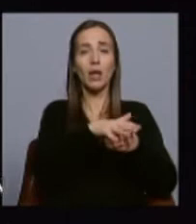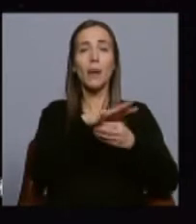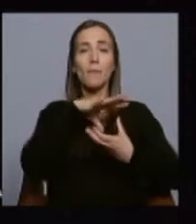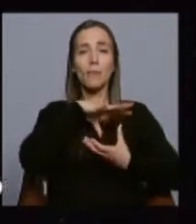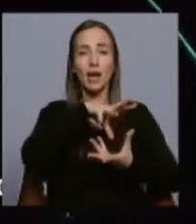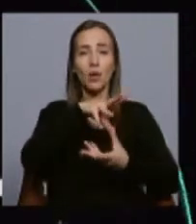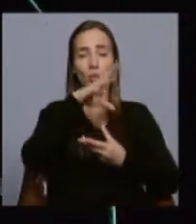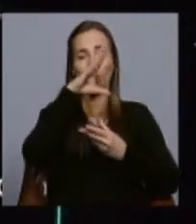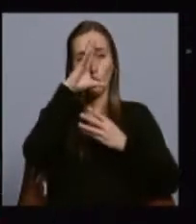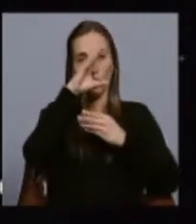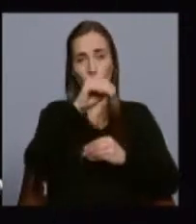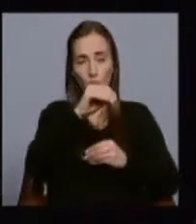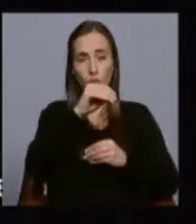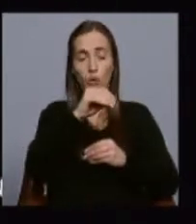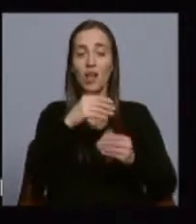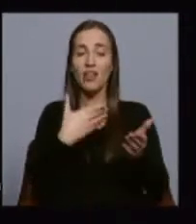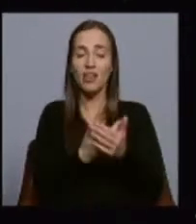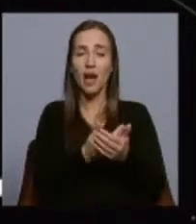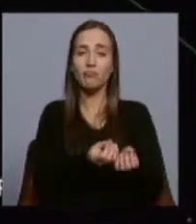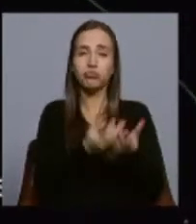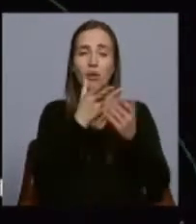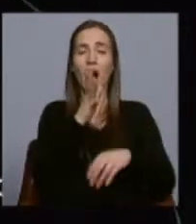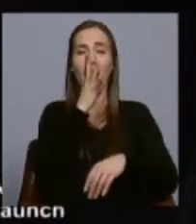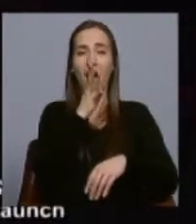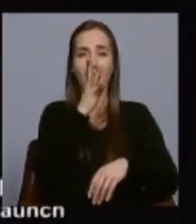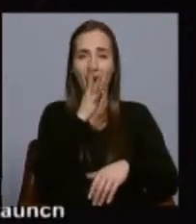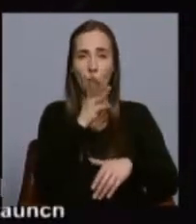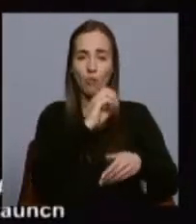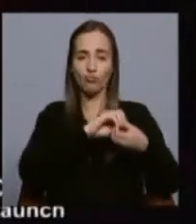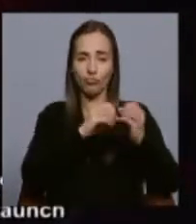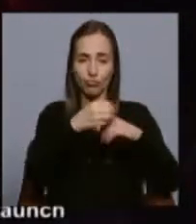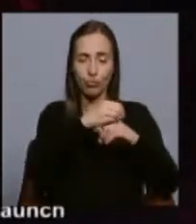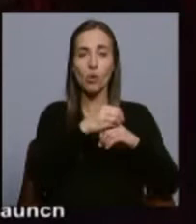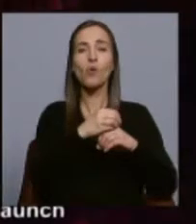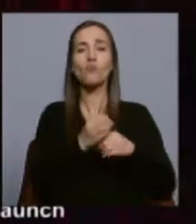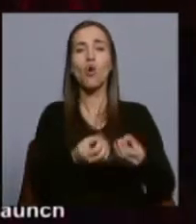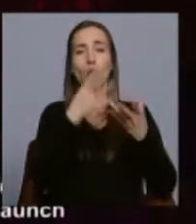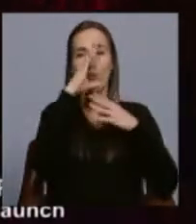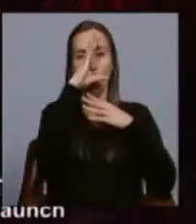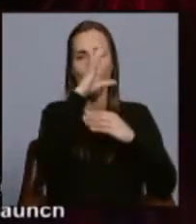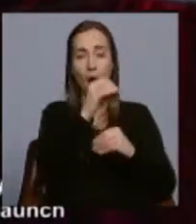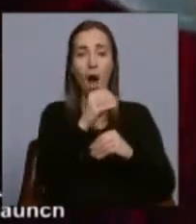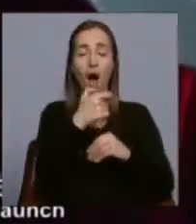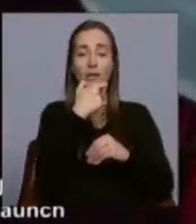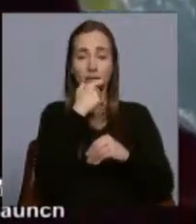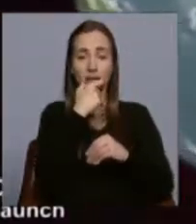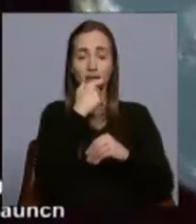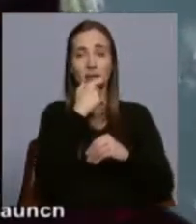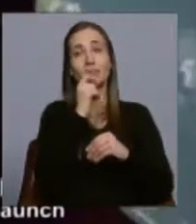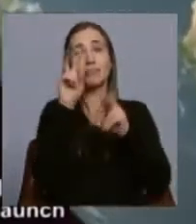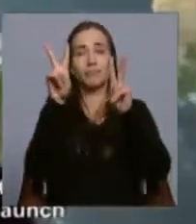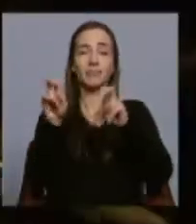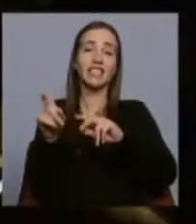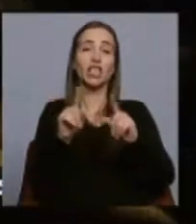a criação de água molecular hidroxila na Lua através dessa autêntica rede de transporte, que é